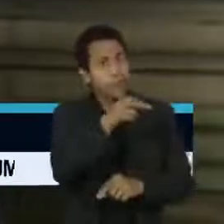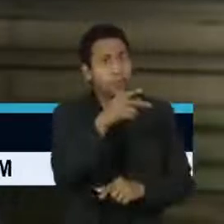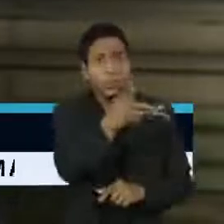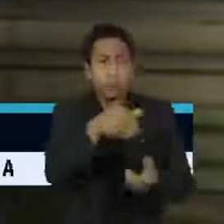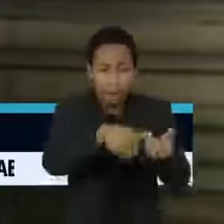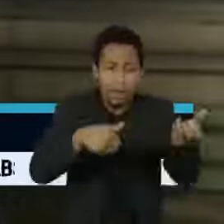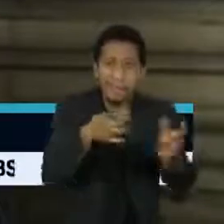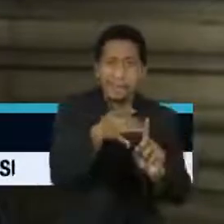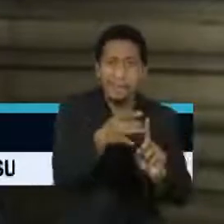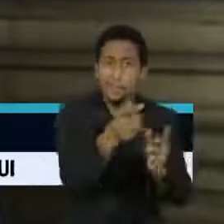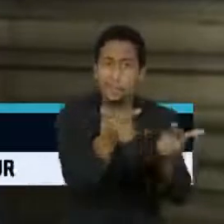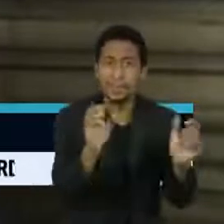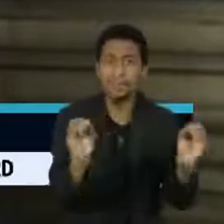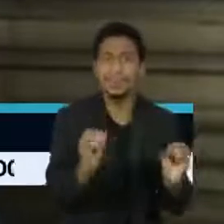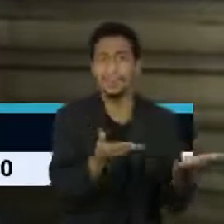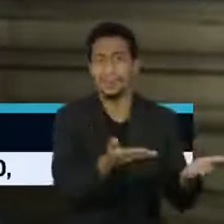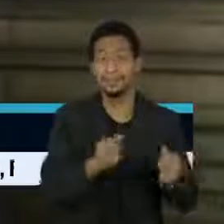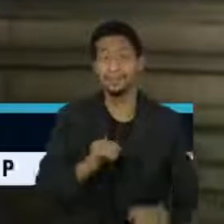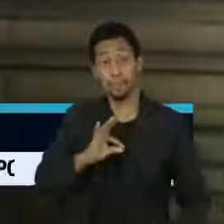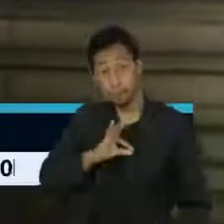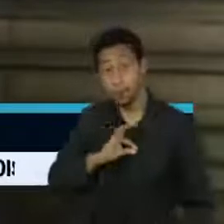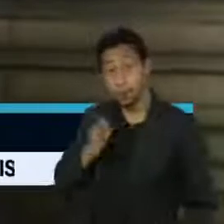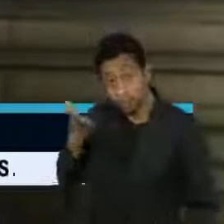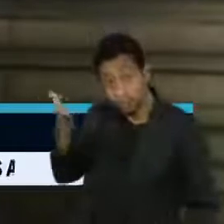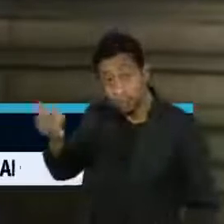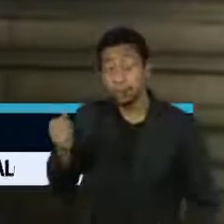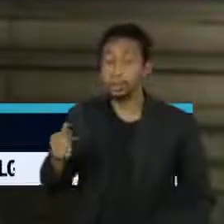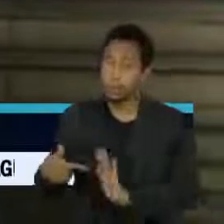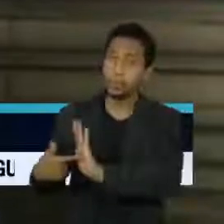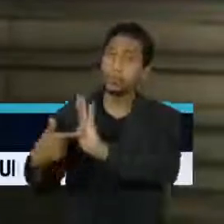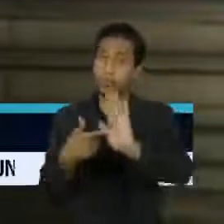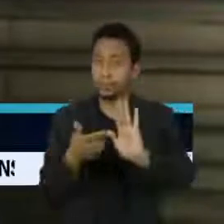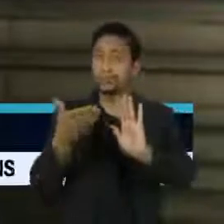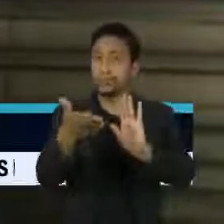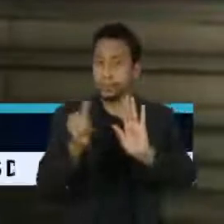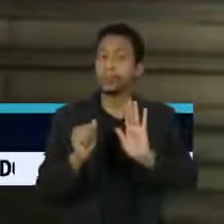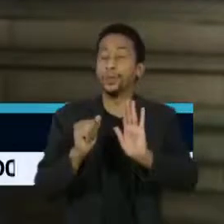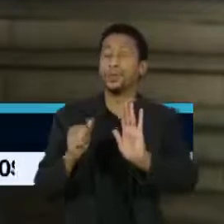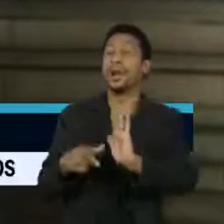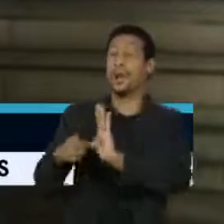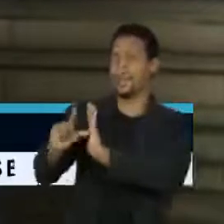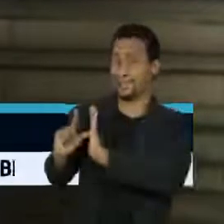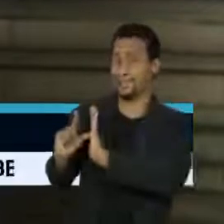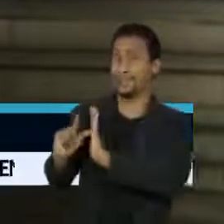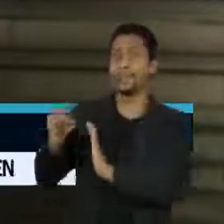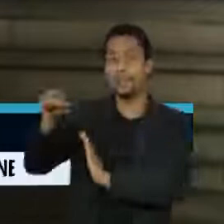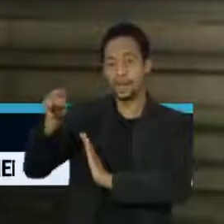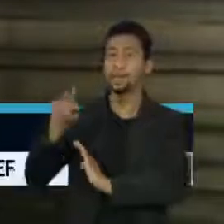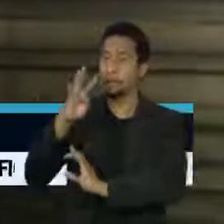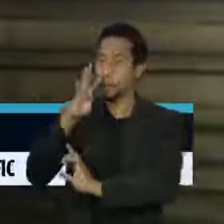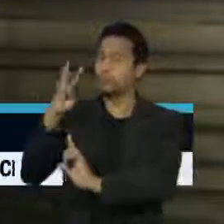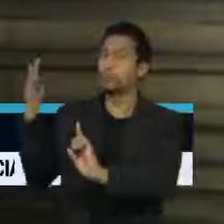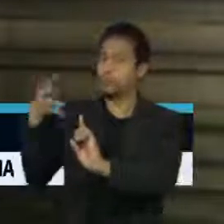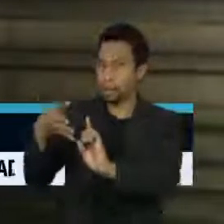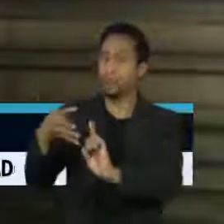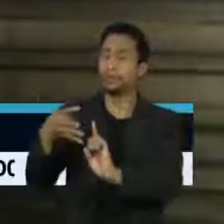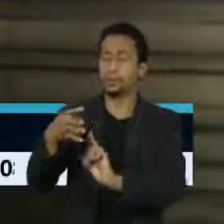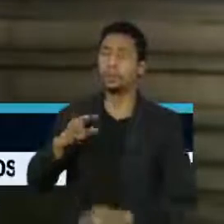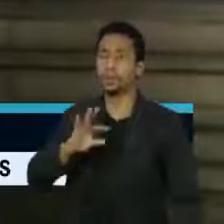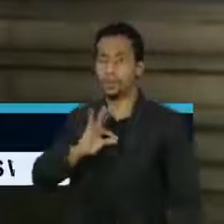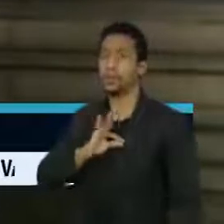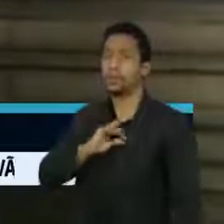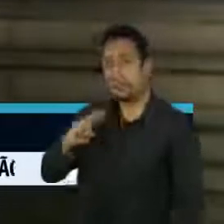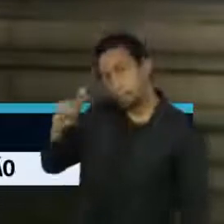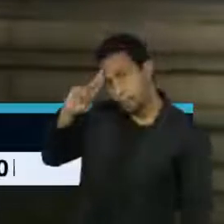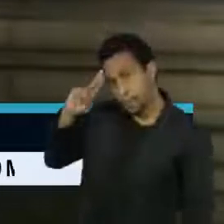dos policiais foram registrados na delegacia antes das imagens serem divulgadas. Eles são réus na Justiça Militar por